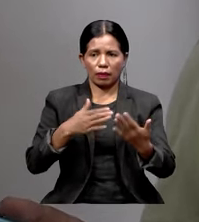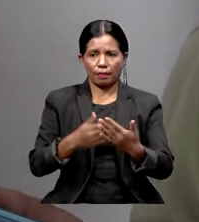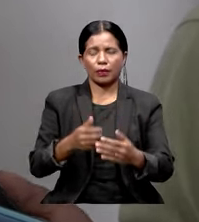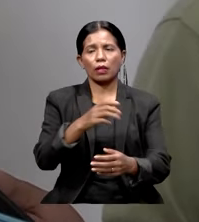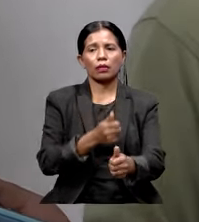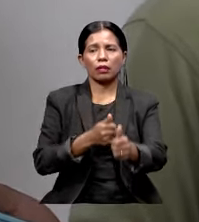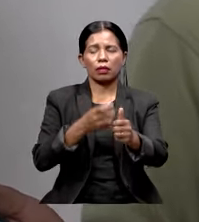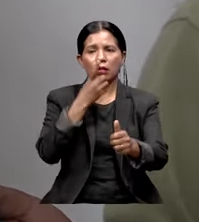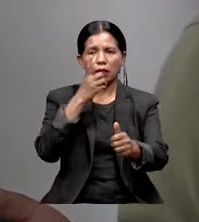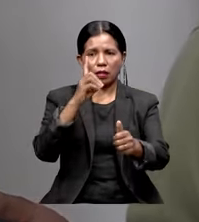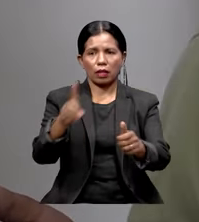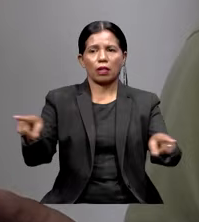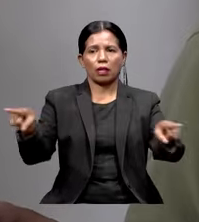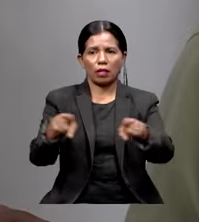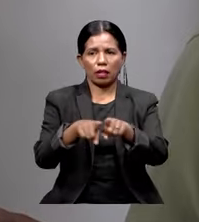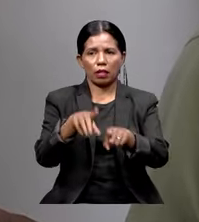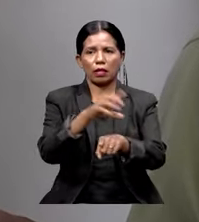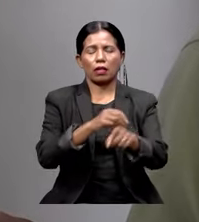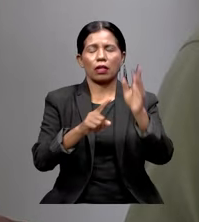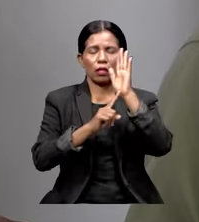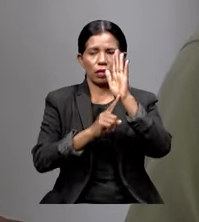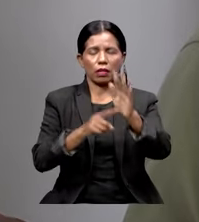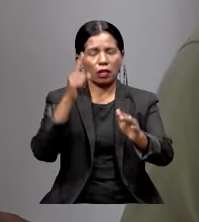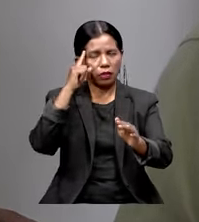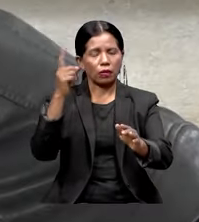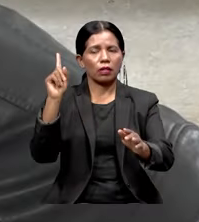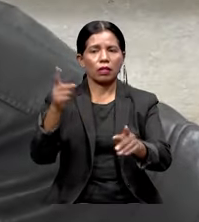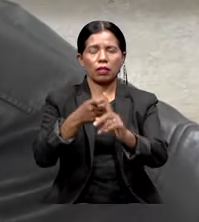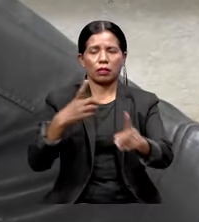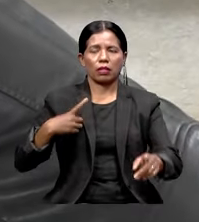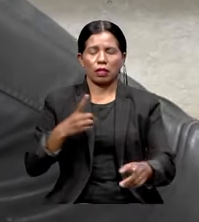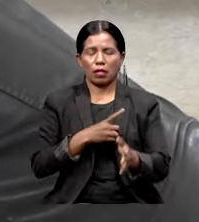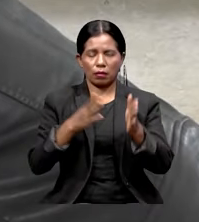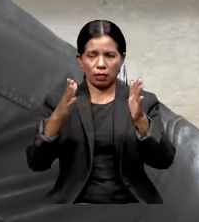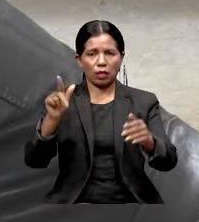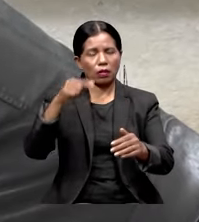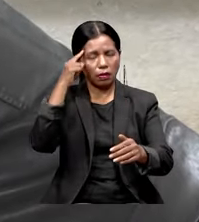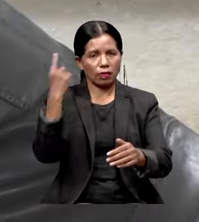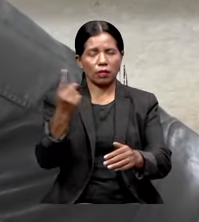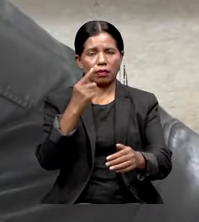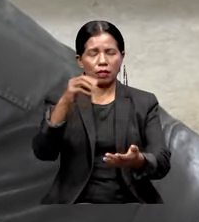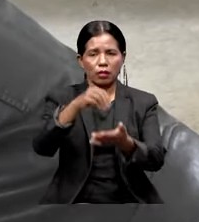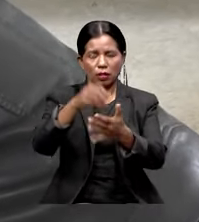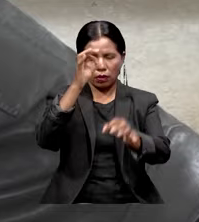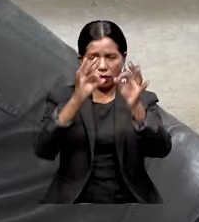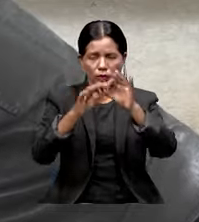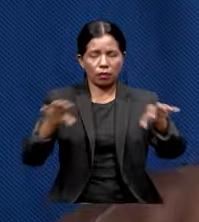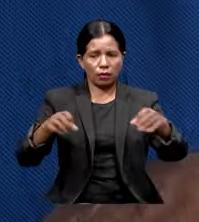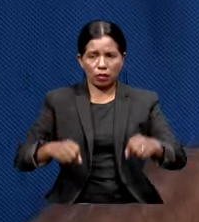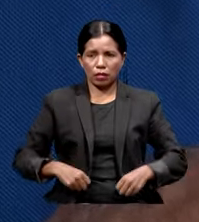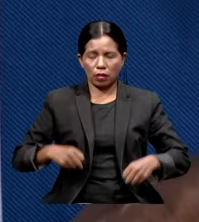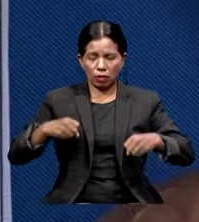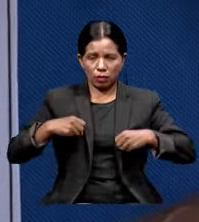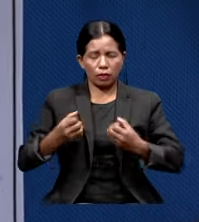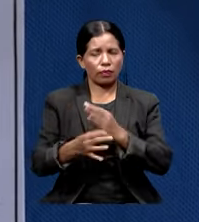sanami declaração ne hanesan expressão no hanoin ida husi deputada, mai be governo na fatin garante serviço saúde ne be